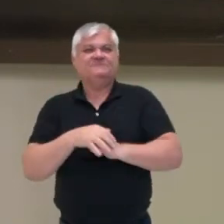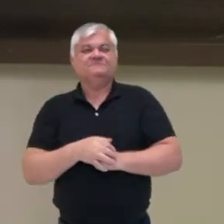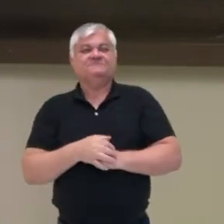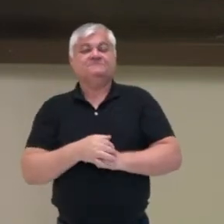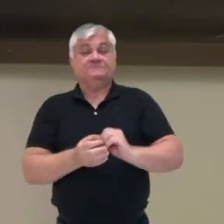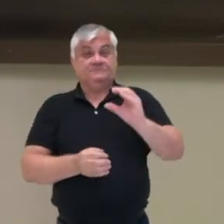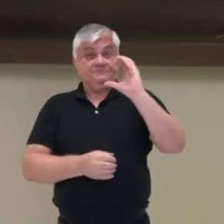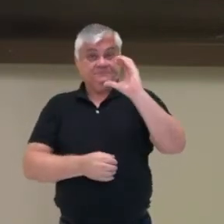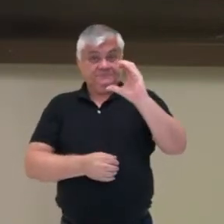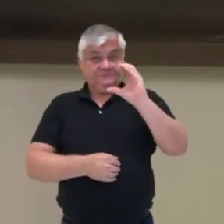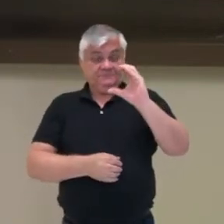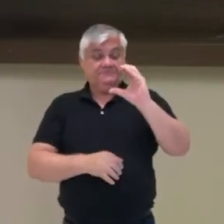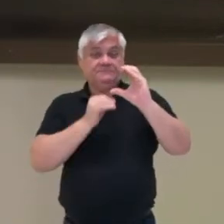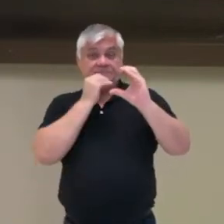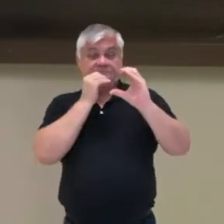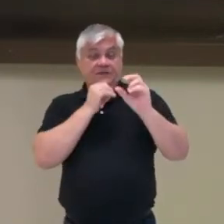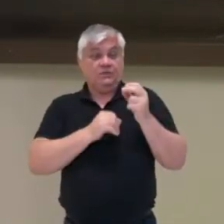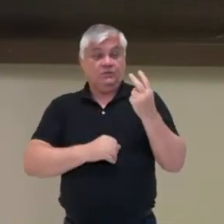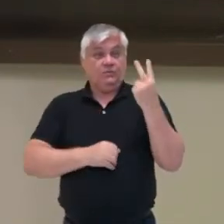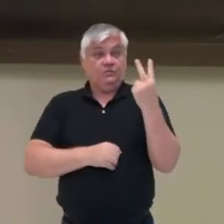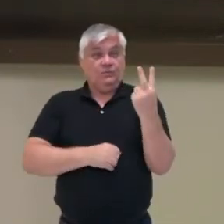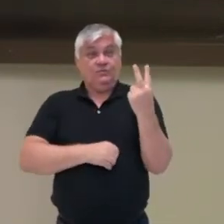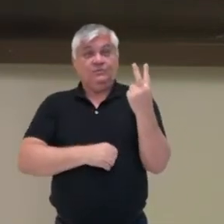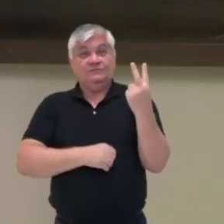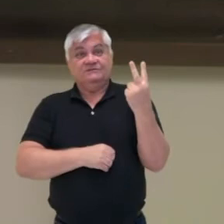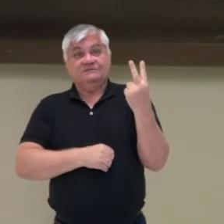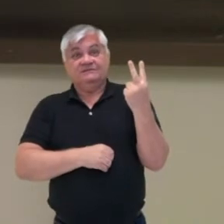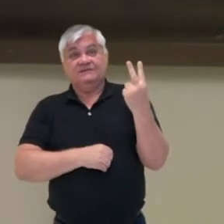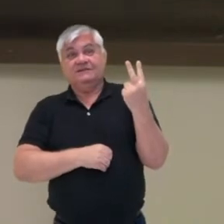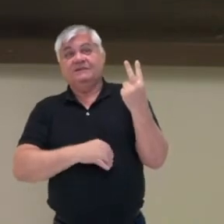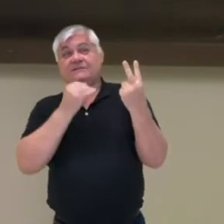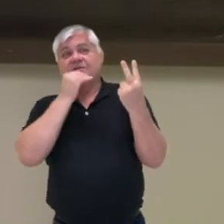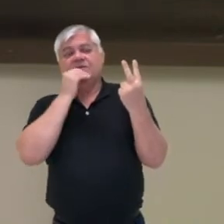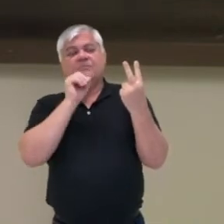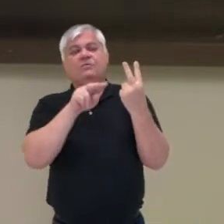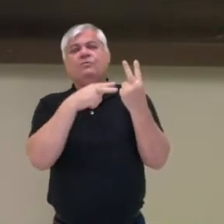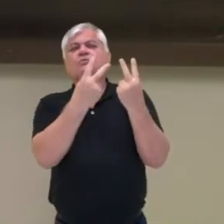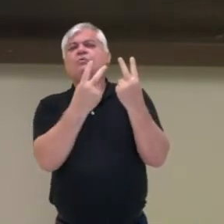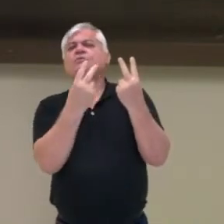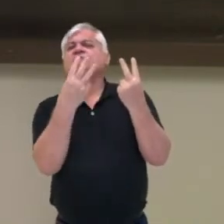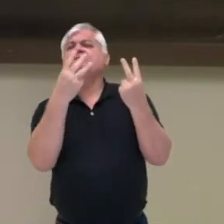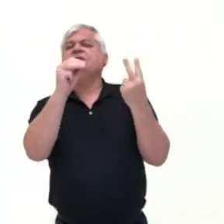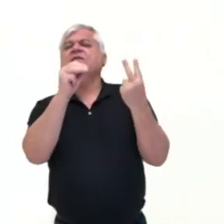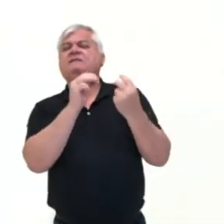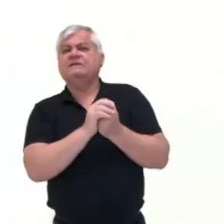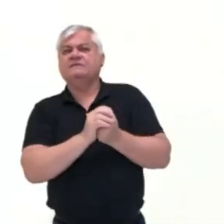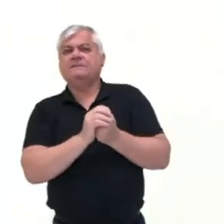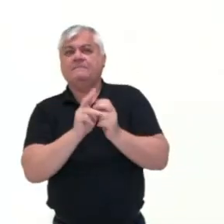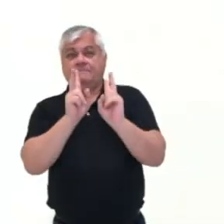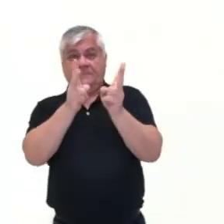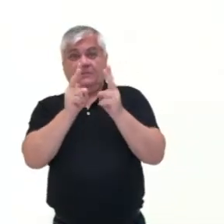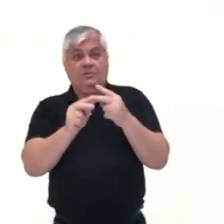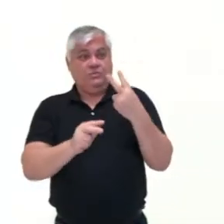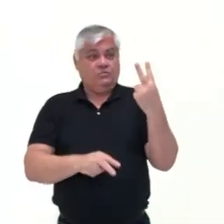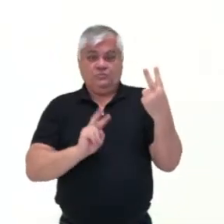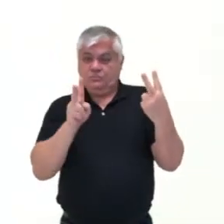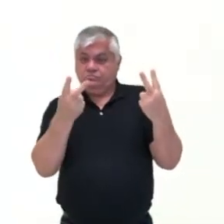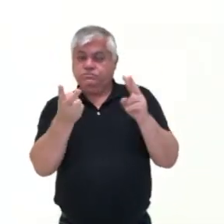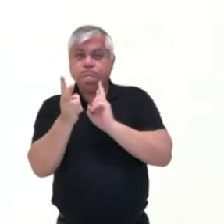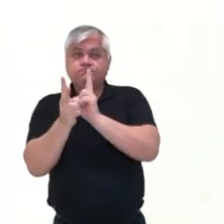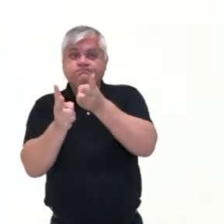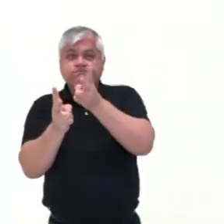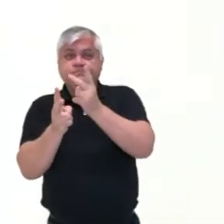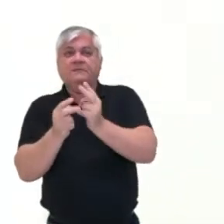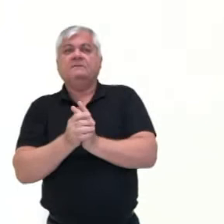C. Base 2, raiz sexta de 2 elevado na 30. Permaneceu a base.